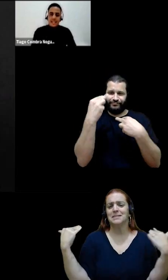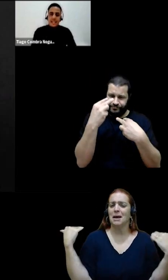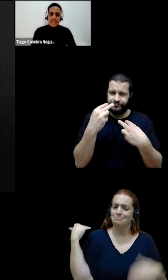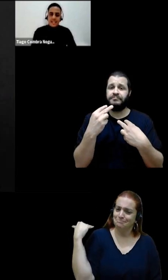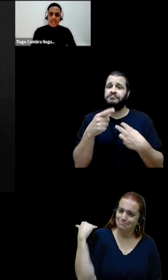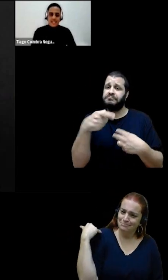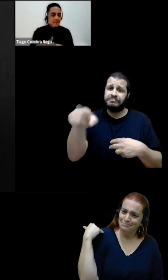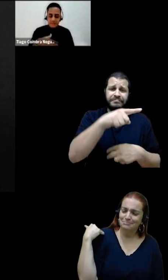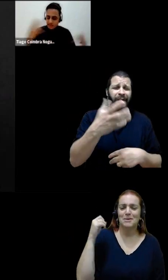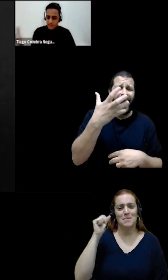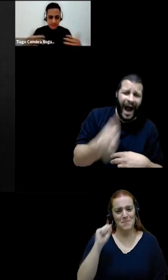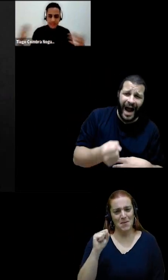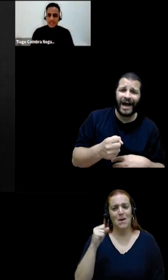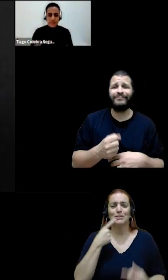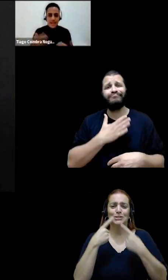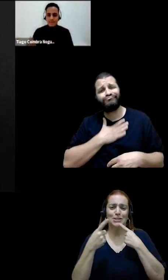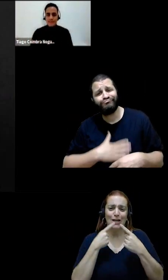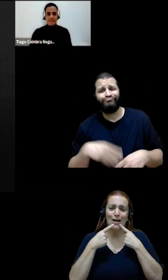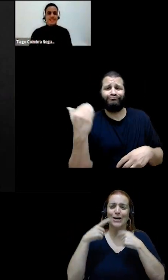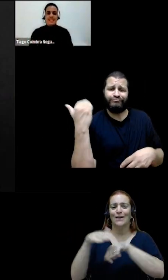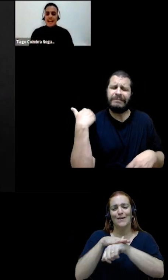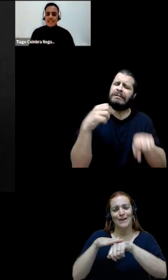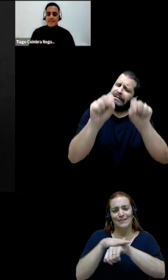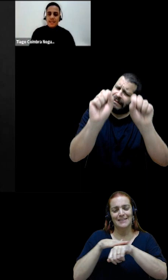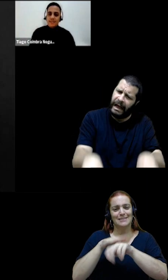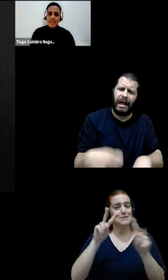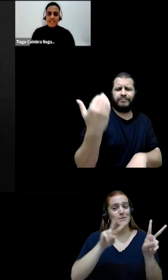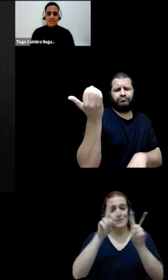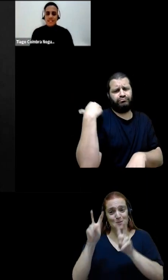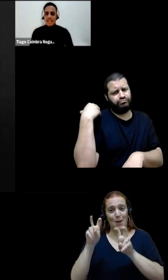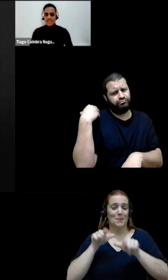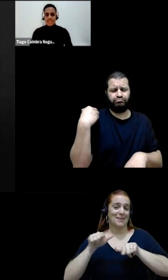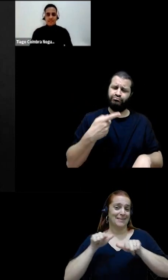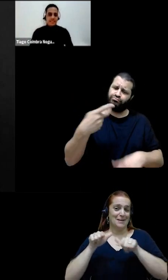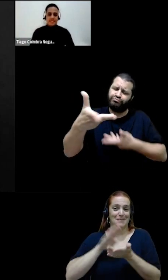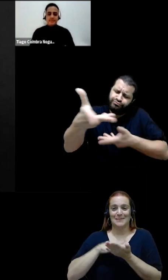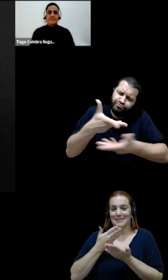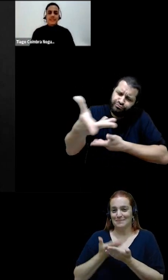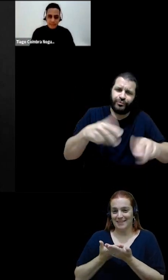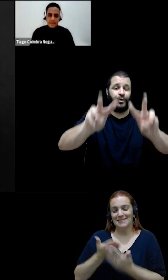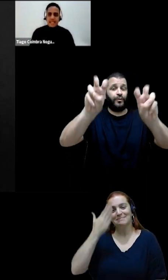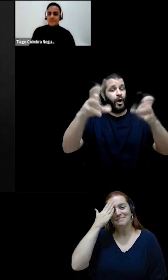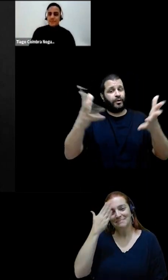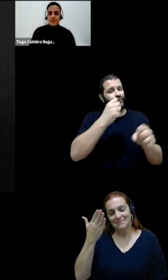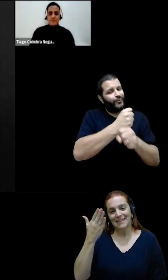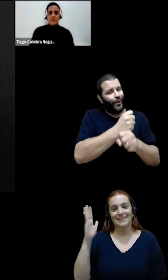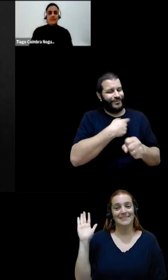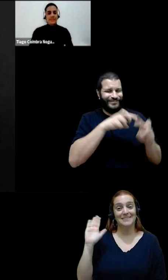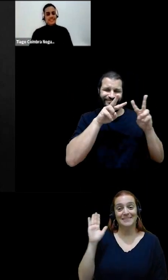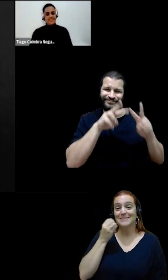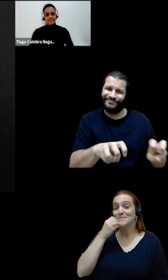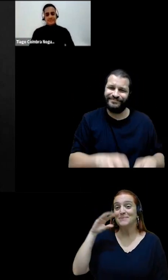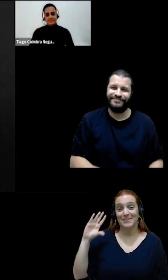precisarem, e disposição para dialogar, para conversar a respeito da atividade de interpretação. Obrigado, pessoal.